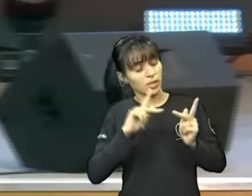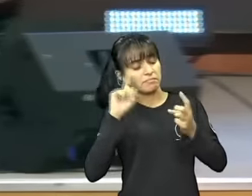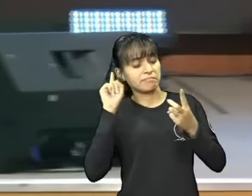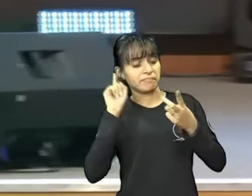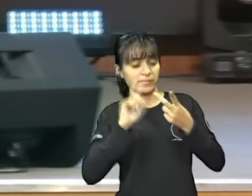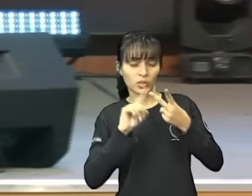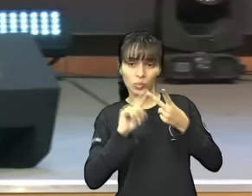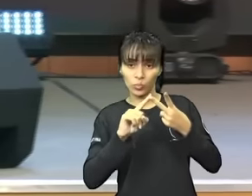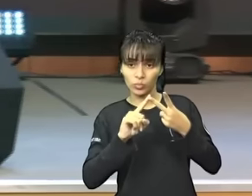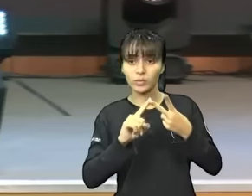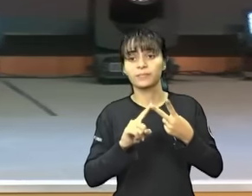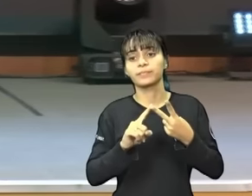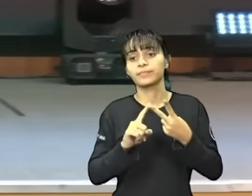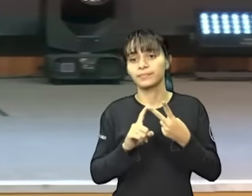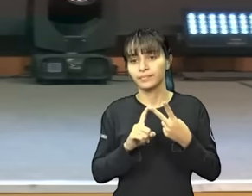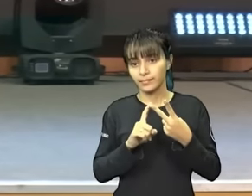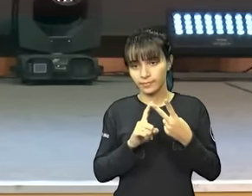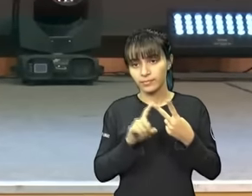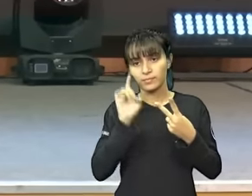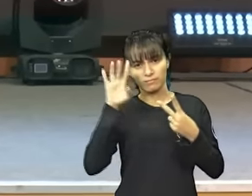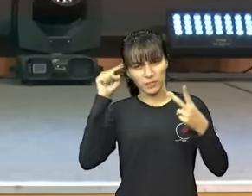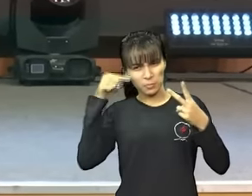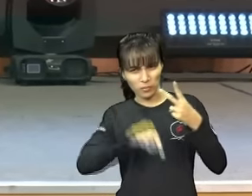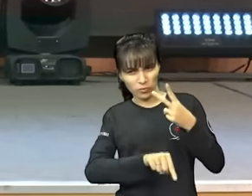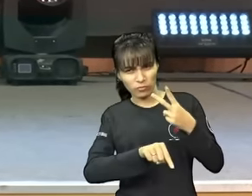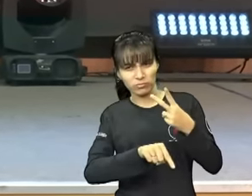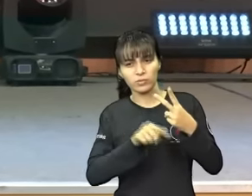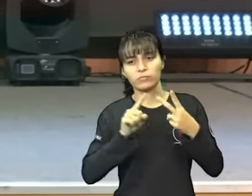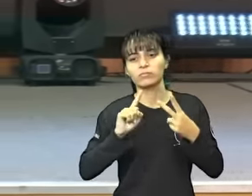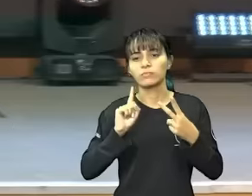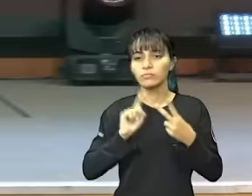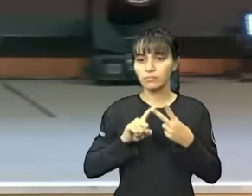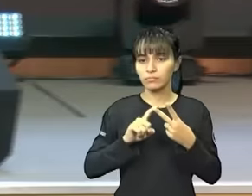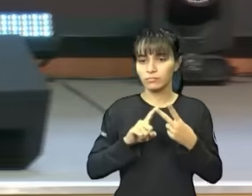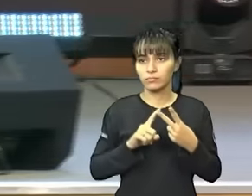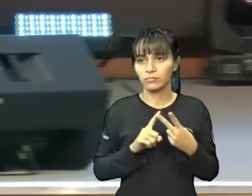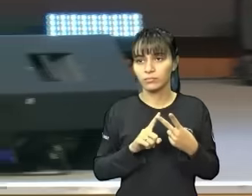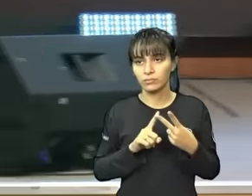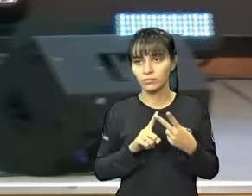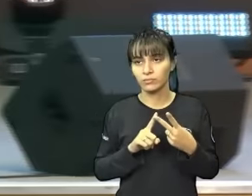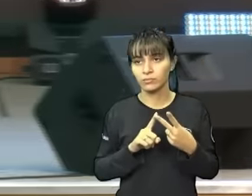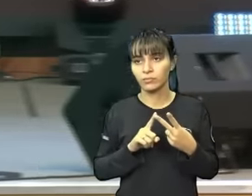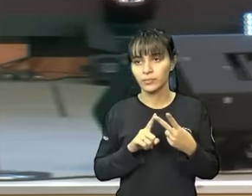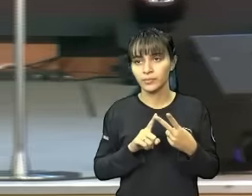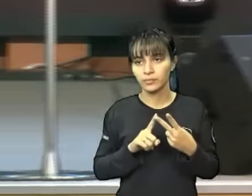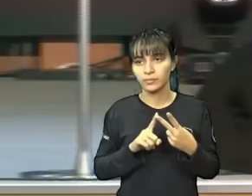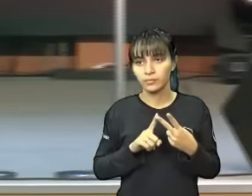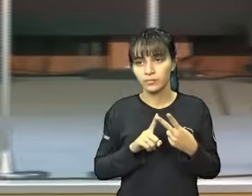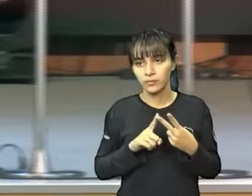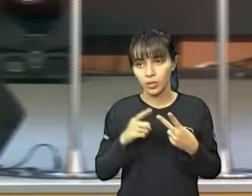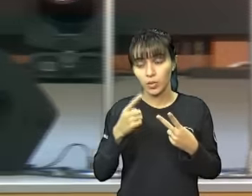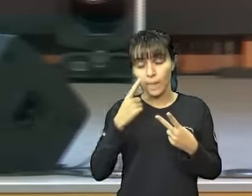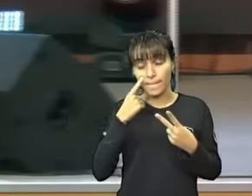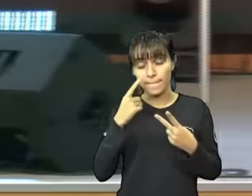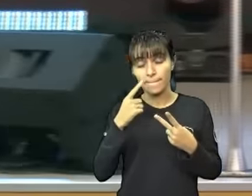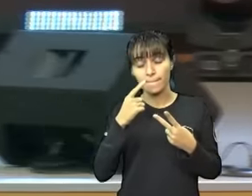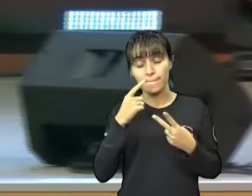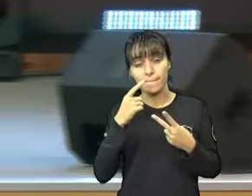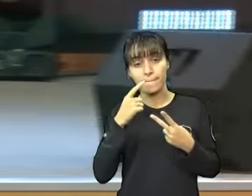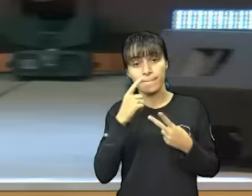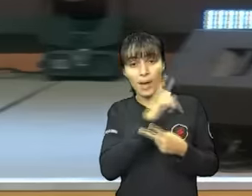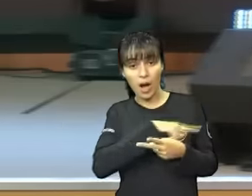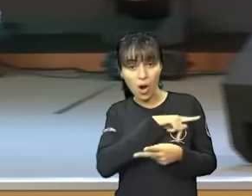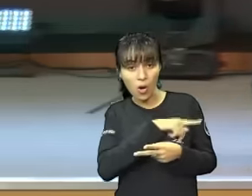Segunda eu vou só aprofundando o nível e olha o que o apóstolo Paulo